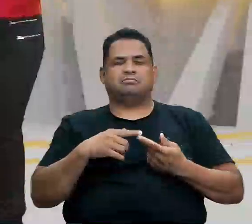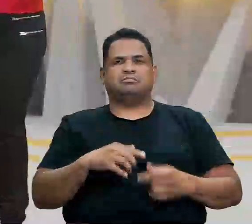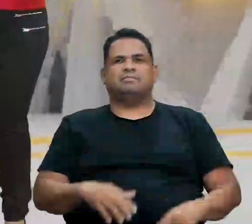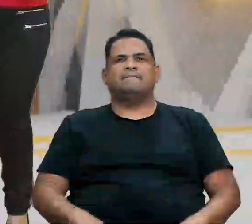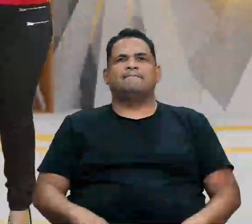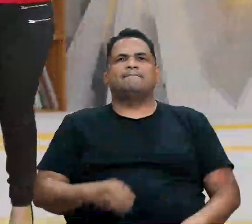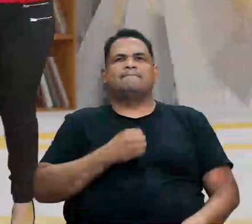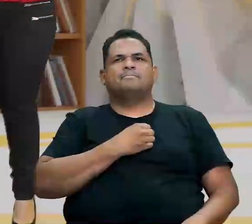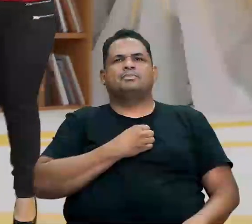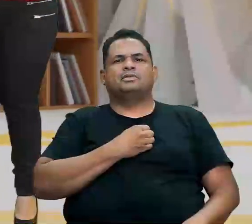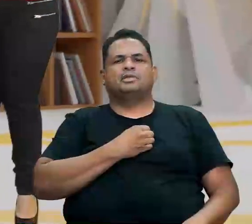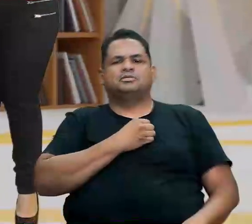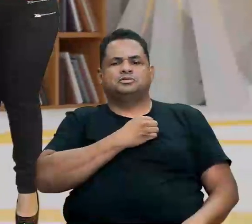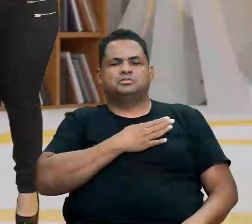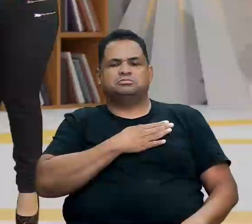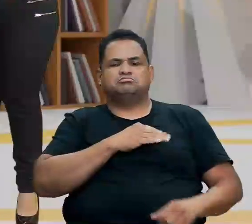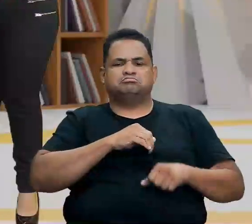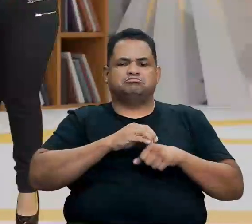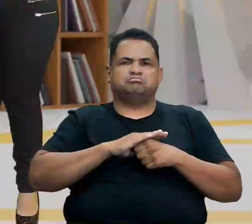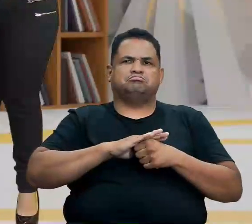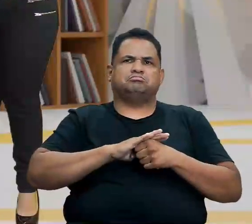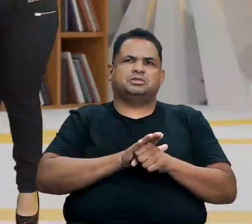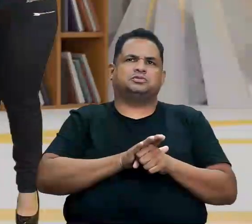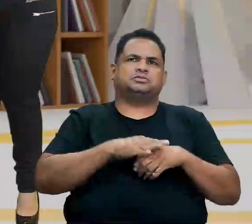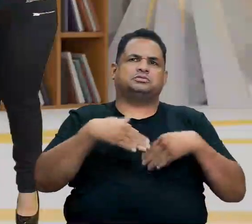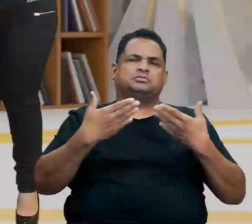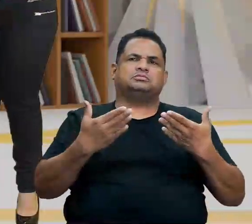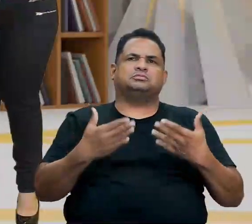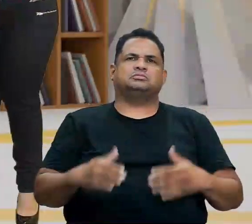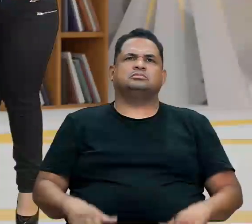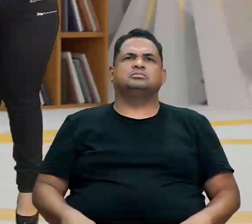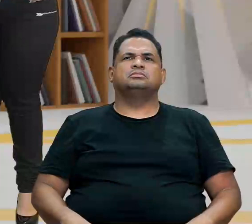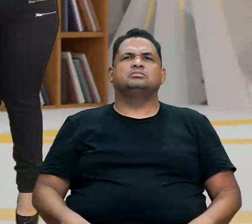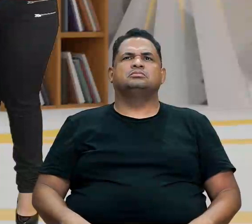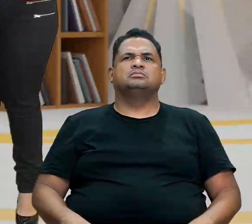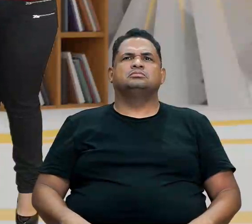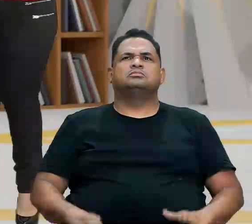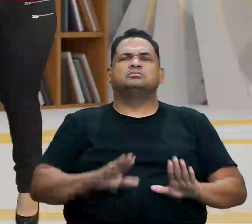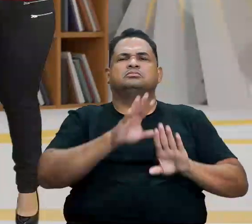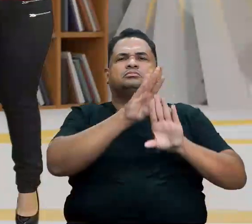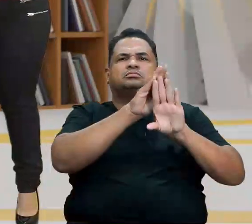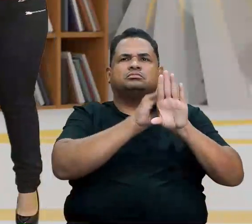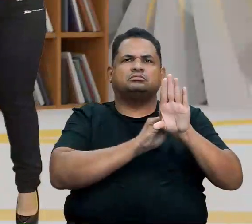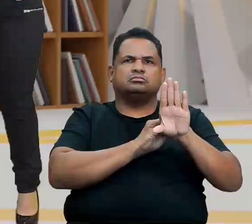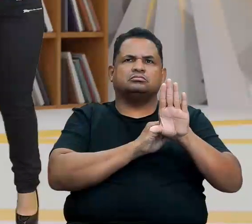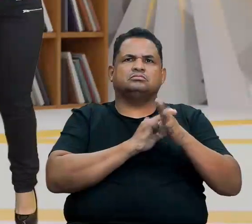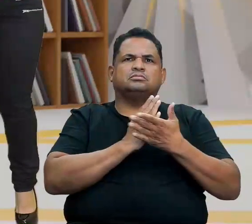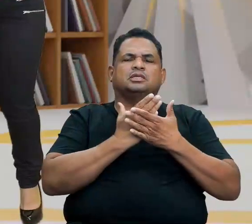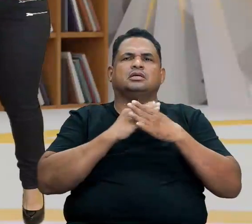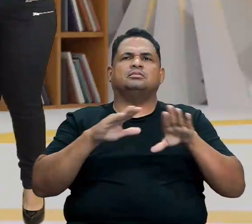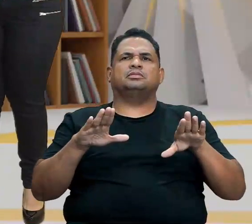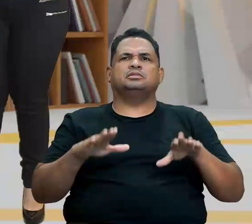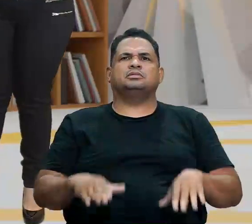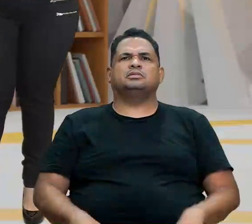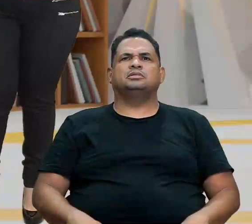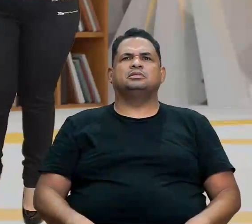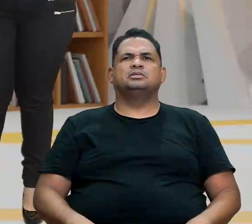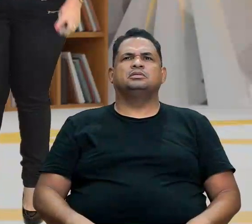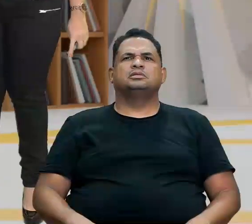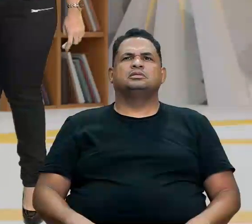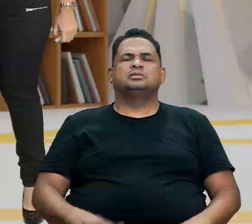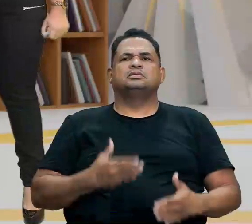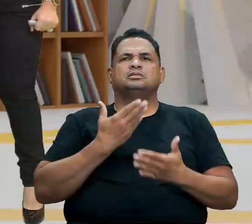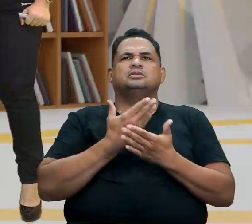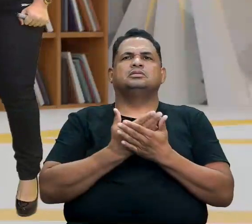os preconceitos de todos os gêneros, né? Então vamos para nossas referências bibliográficas, a gente já está encerrando, né? Aqui é a nossa aula